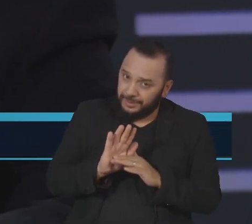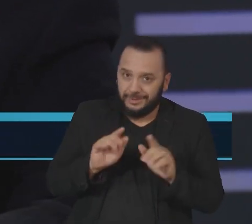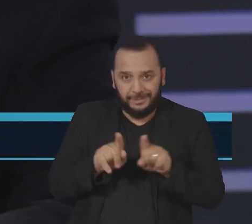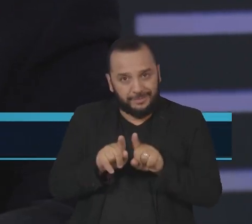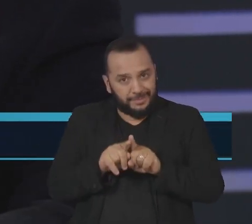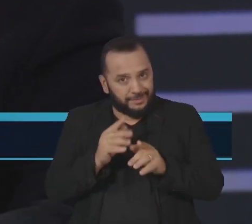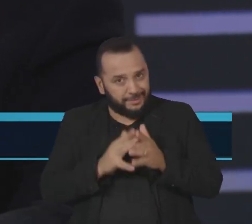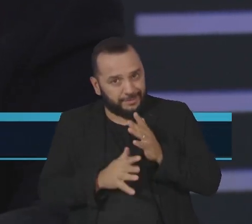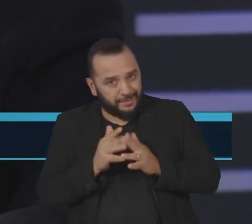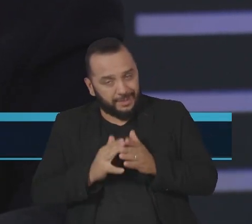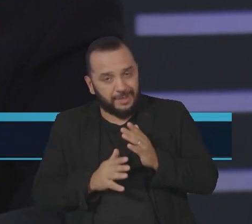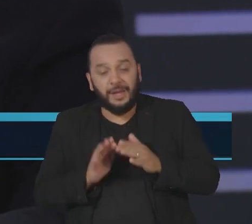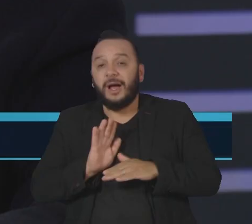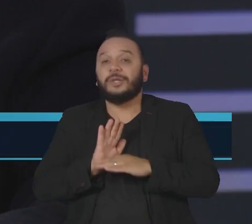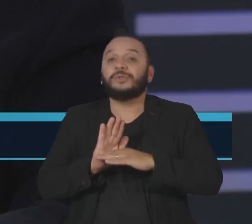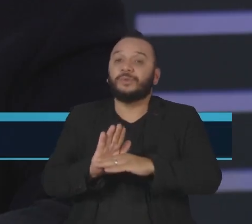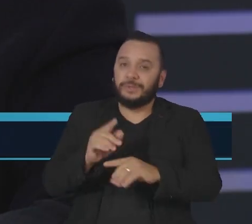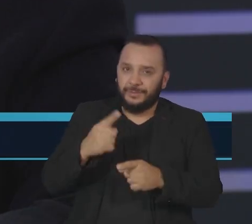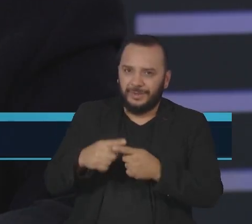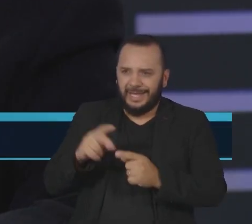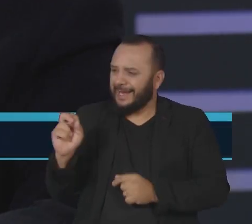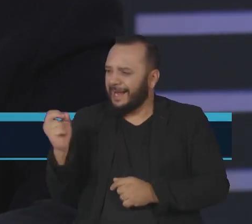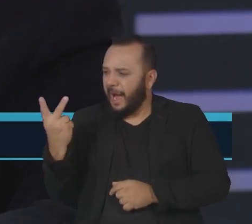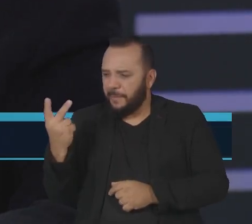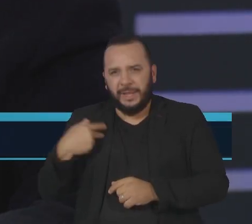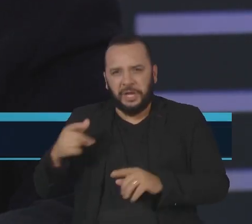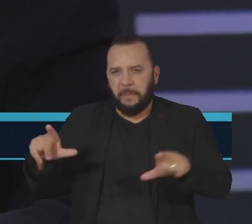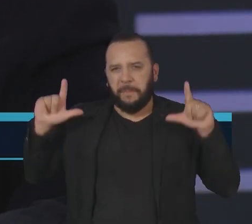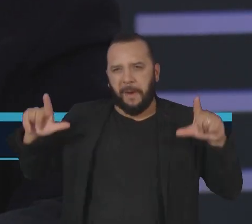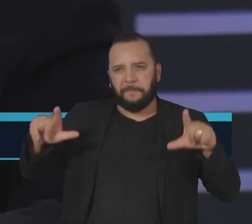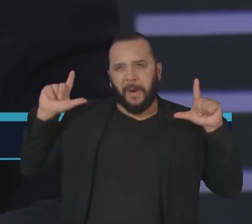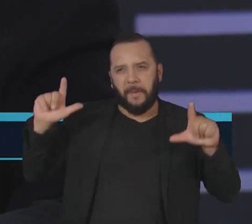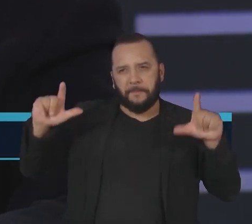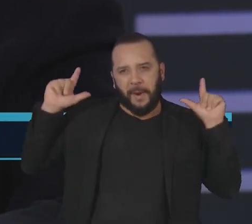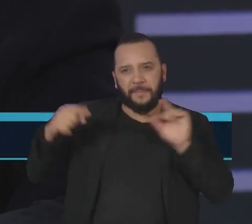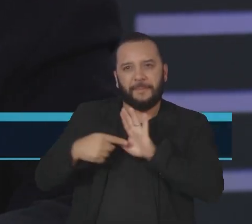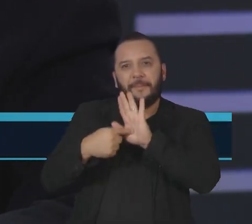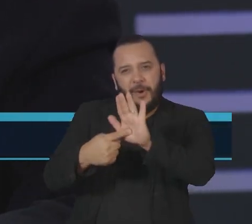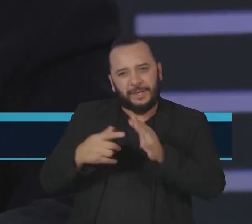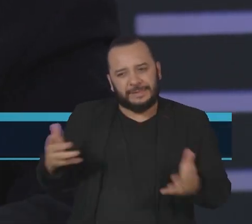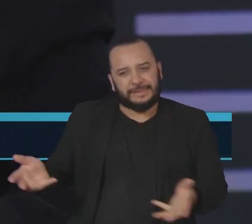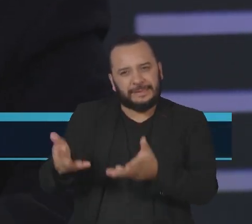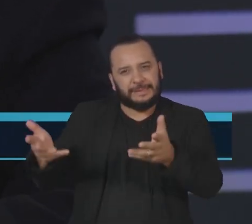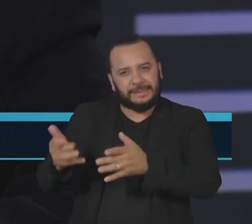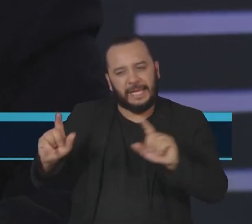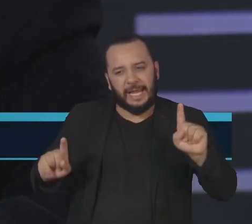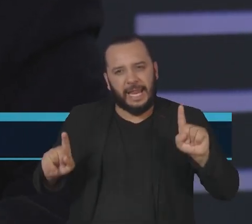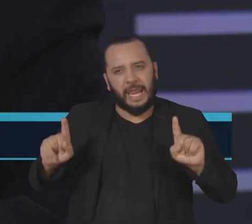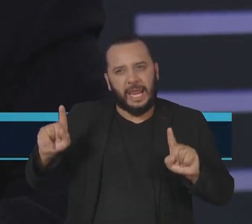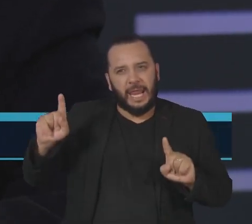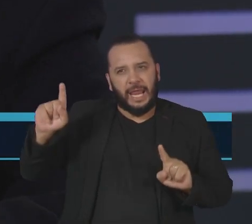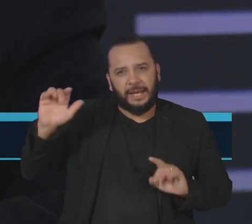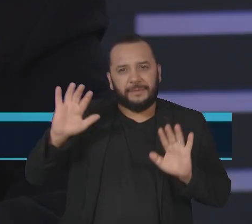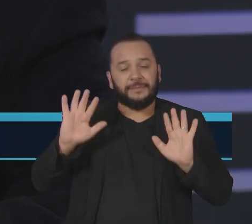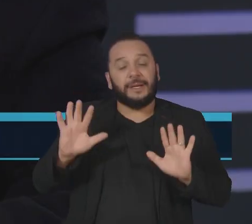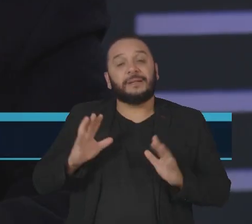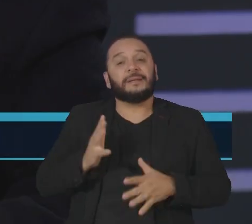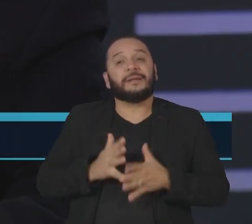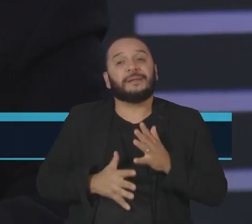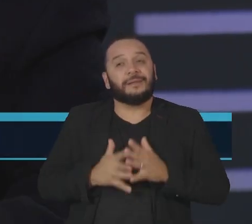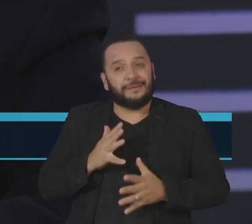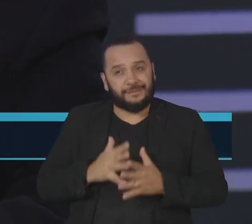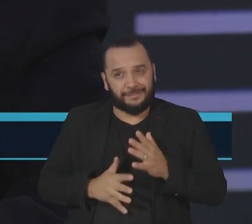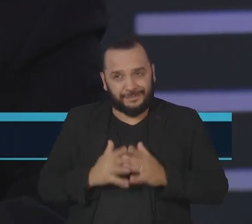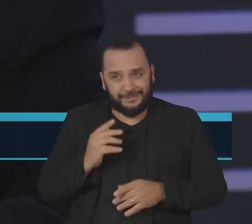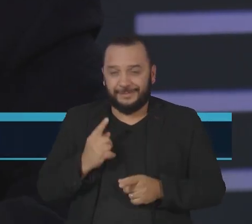porque ajuda a colocar ela em pauta, no sentido de que ela está crescendo e tal, mas, ao mesmo tempo, atrapalha porque